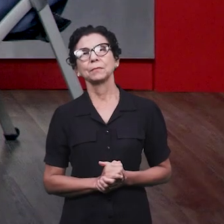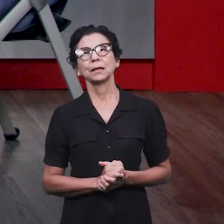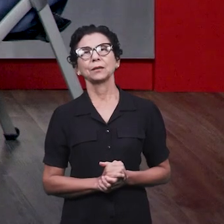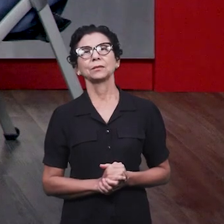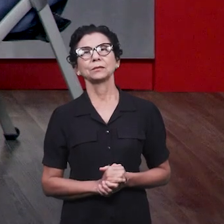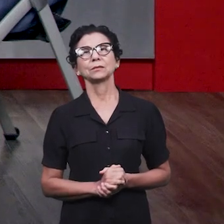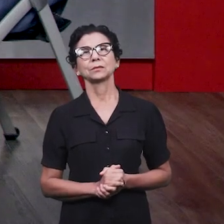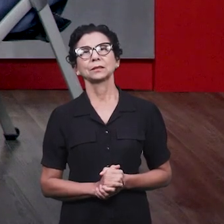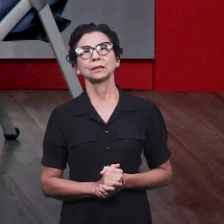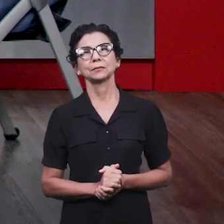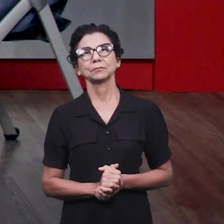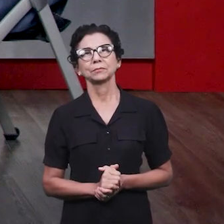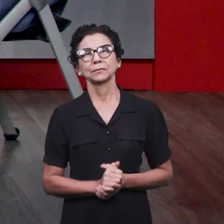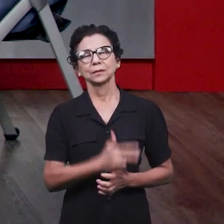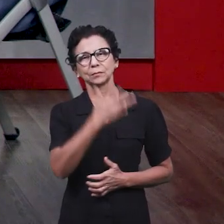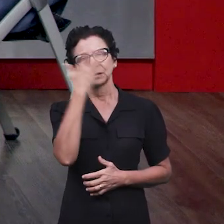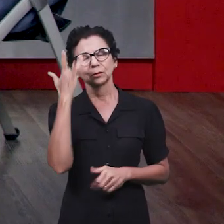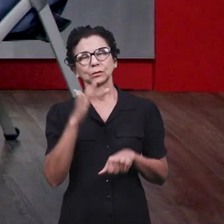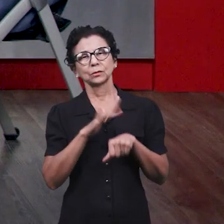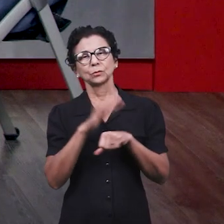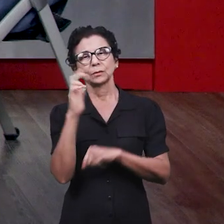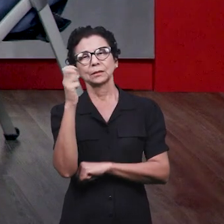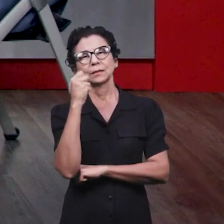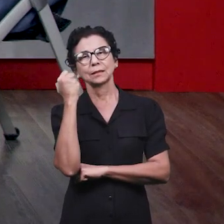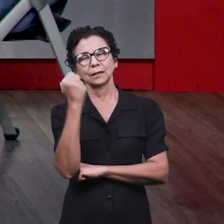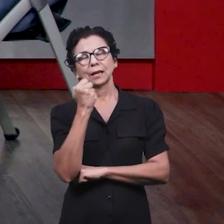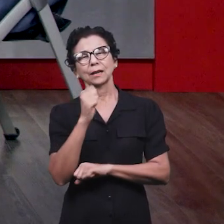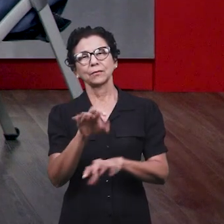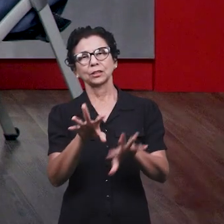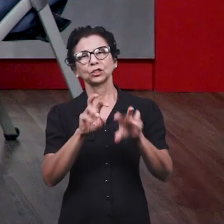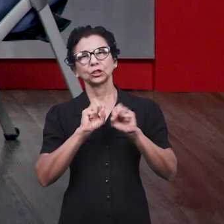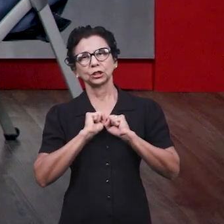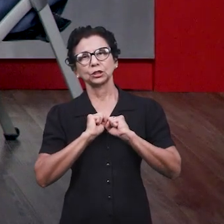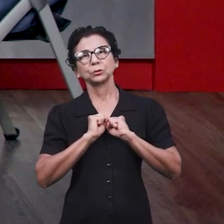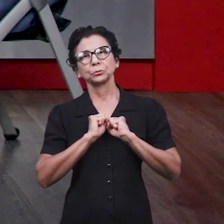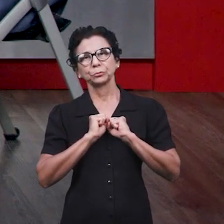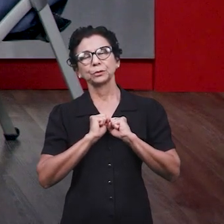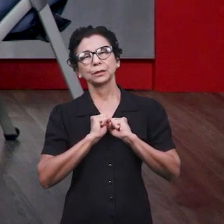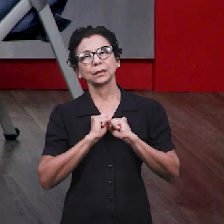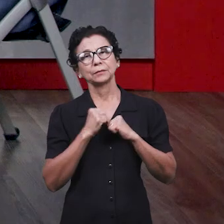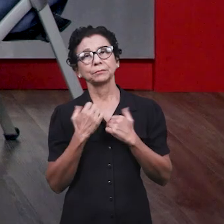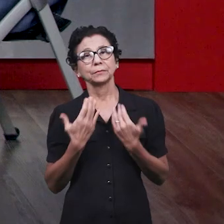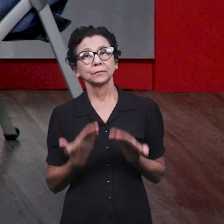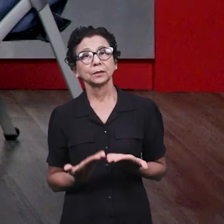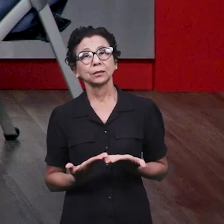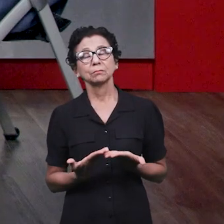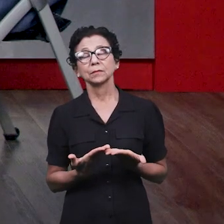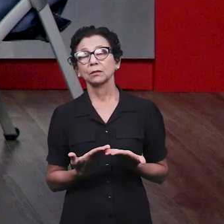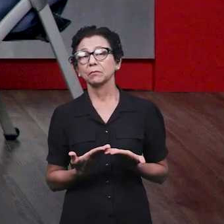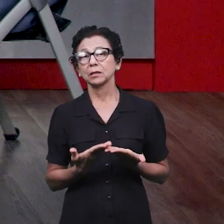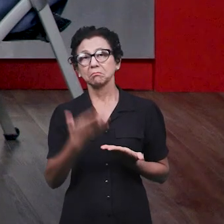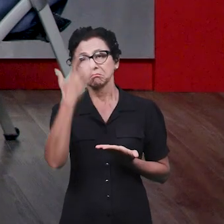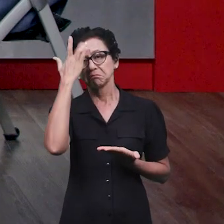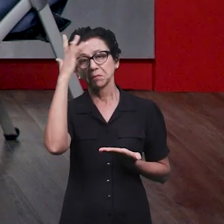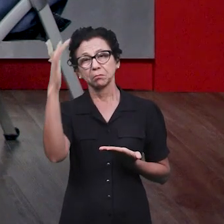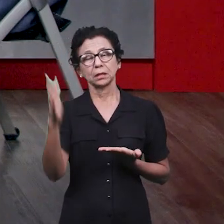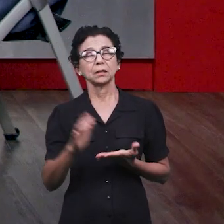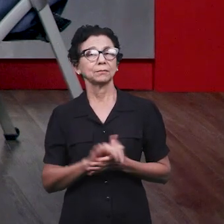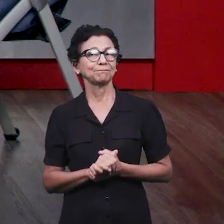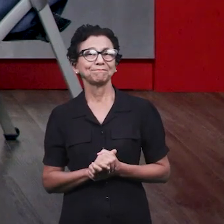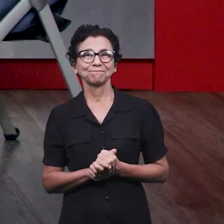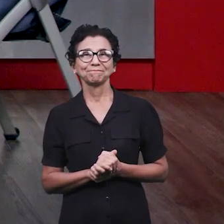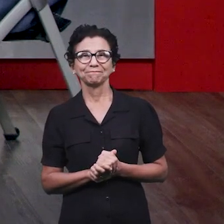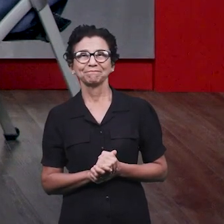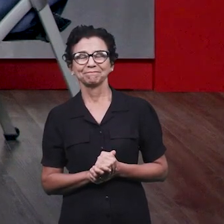que estão acometidas da doença grave, com certeza fazem jus e talvez elas não tenham essa informação. Então, a gente espera muito,